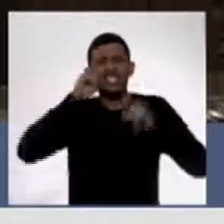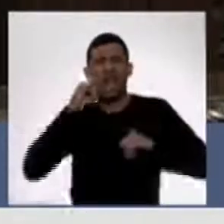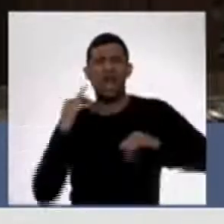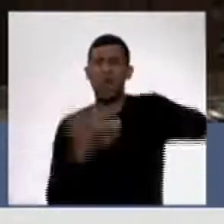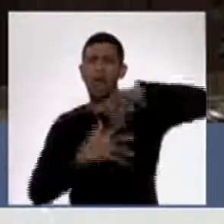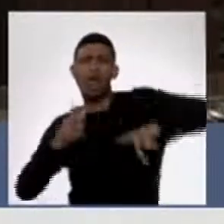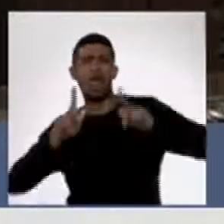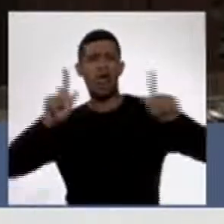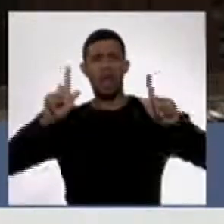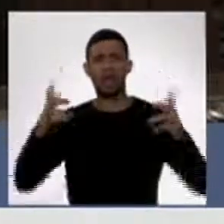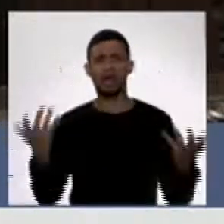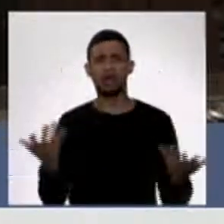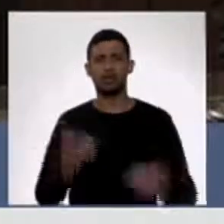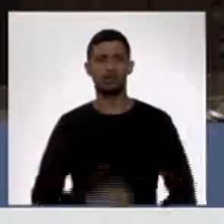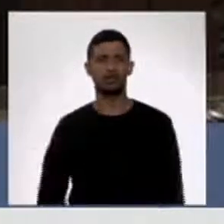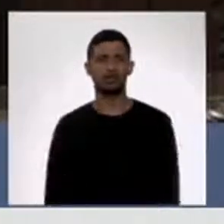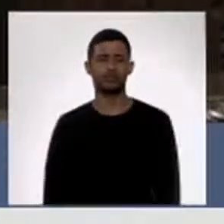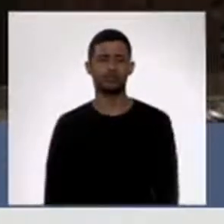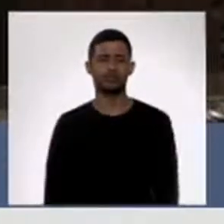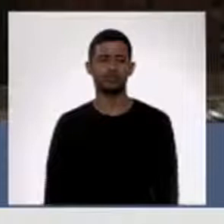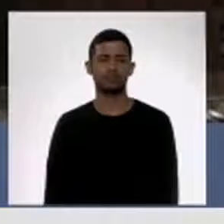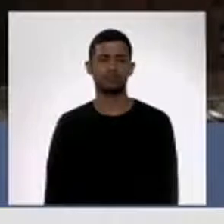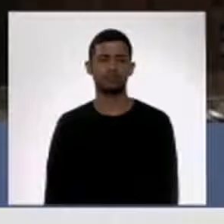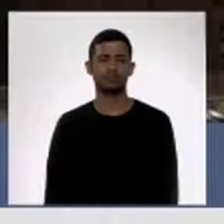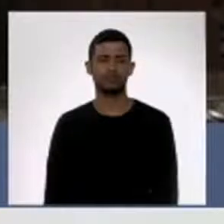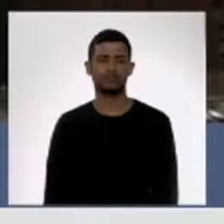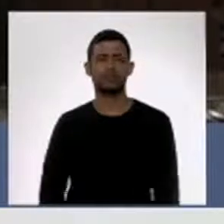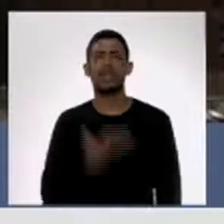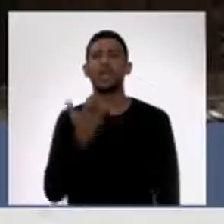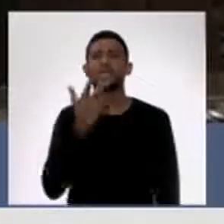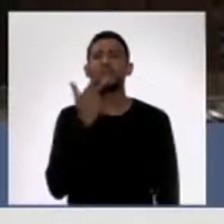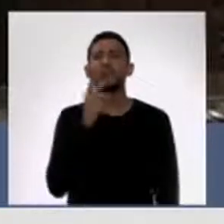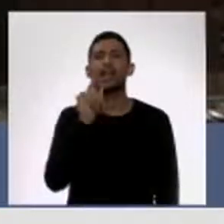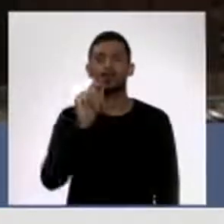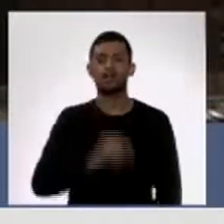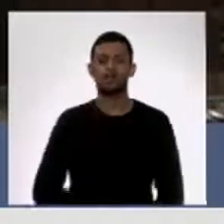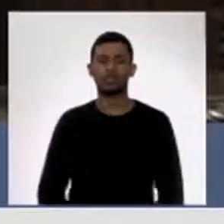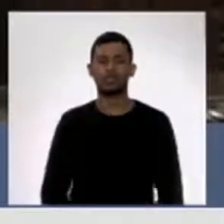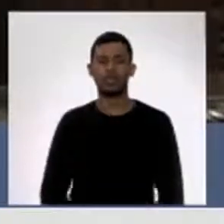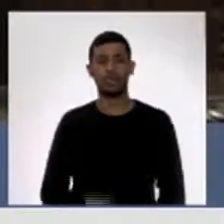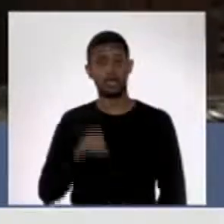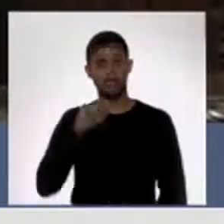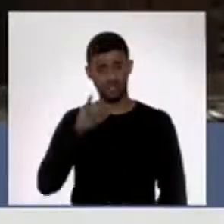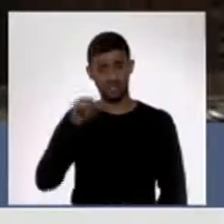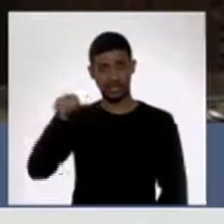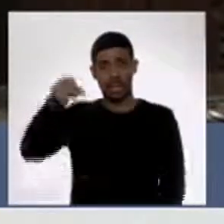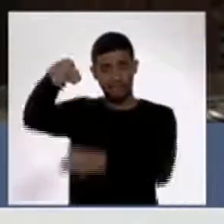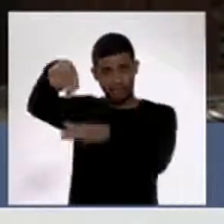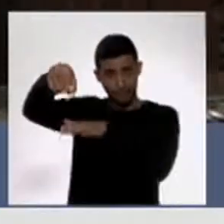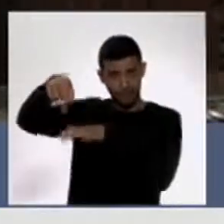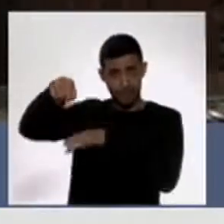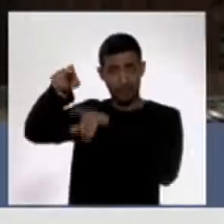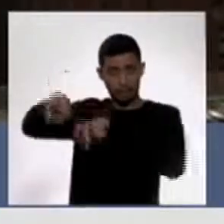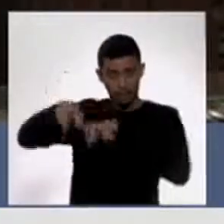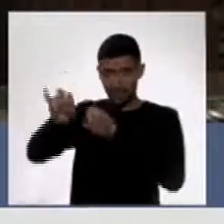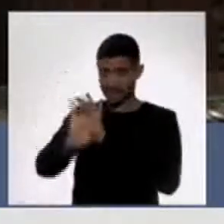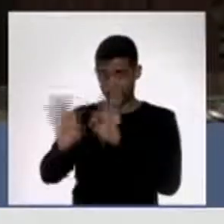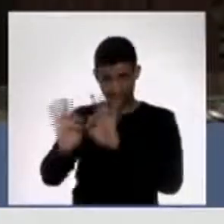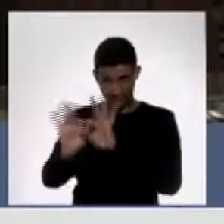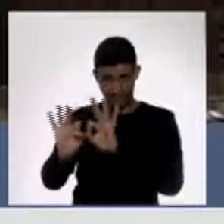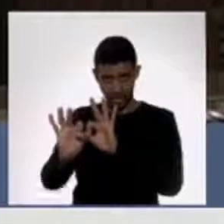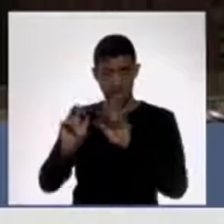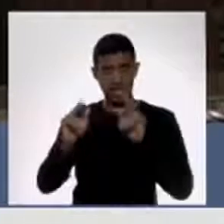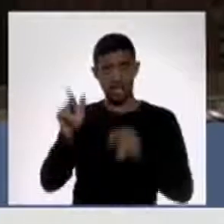processos, quer dizer que se o campo não planta, como diz